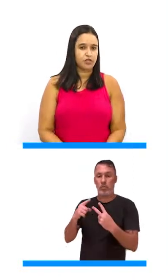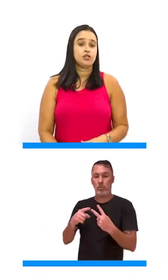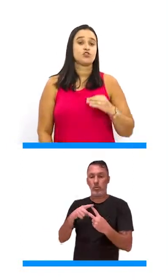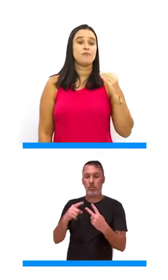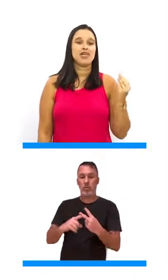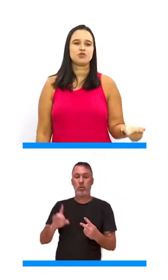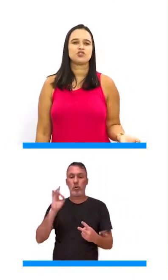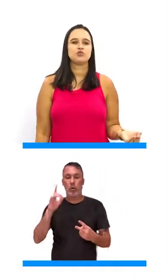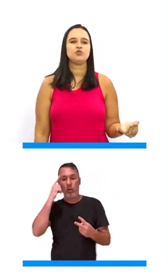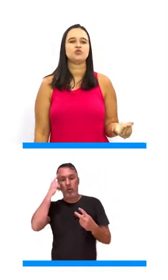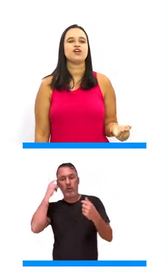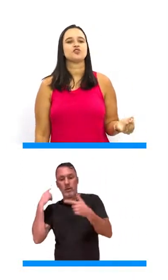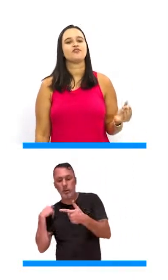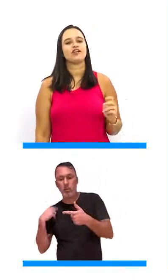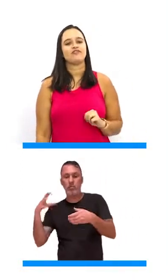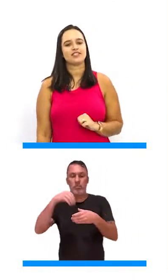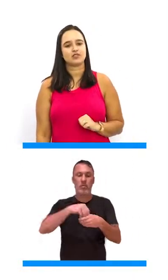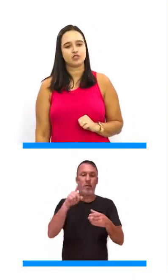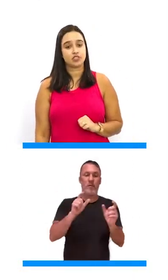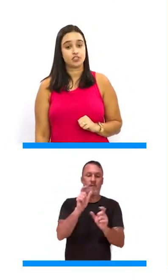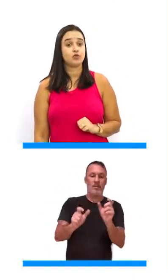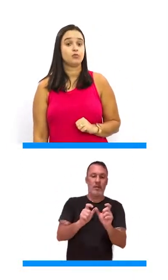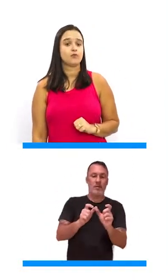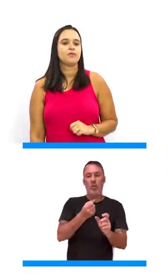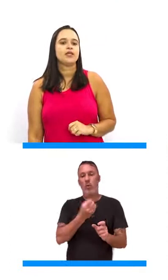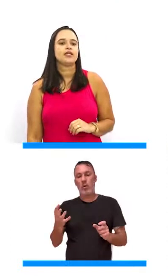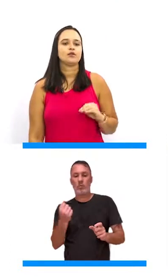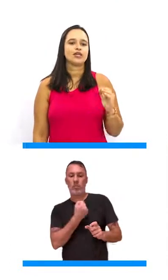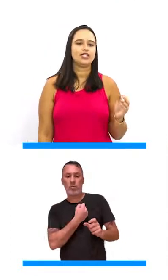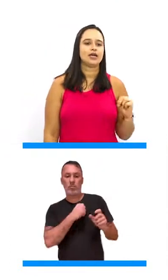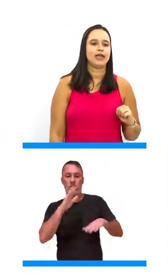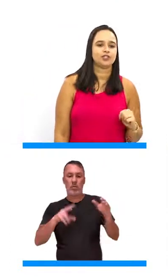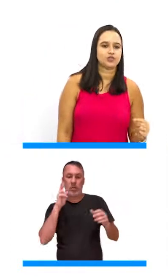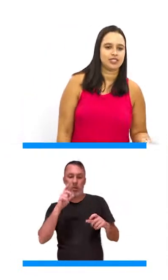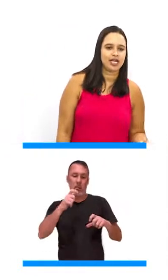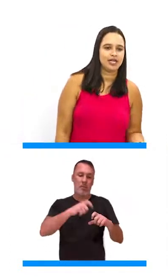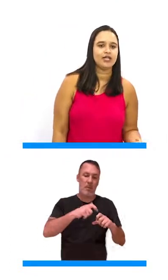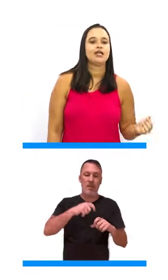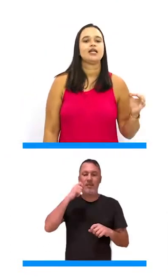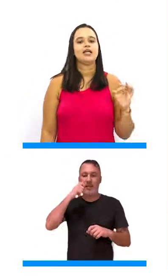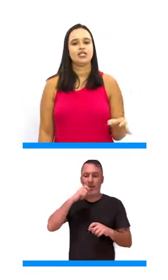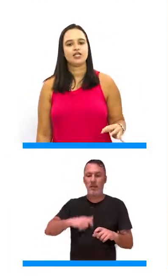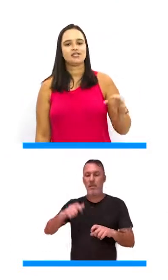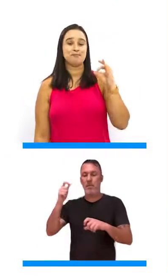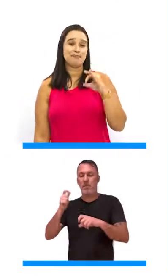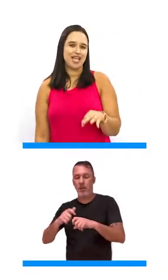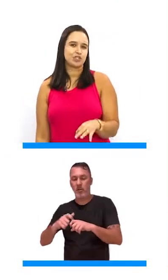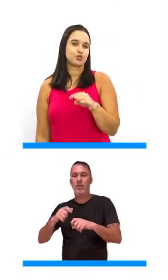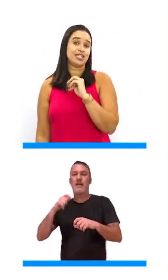adjetivos. Somente o segundo vai sofrer a flexão de número. Então, clínica médico-dentária,